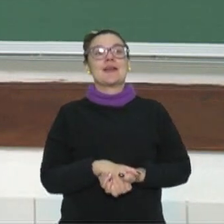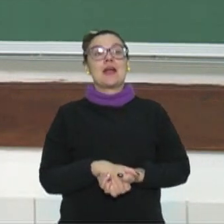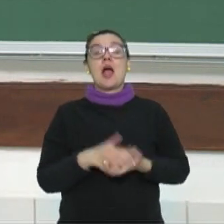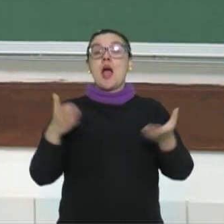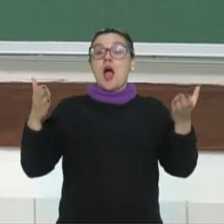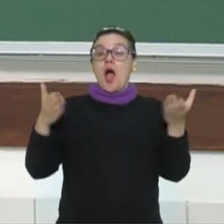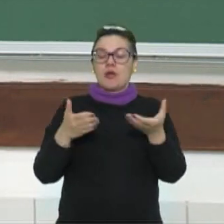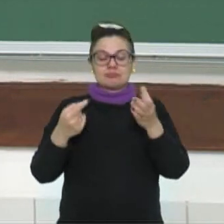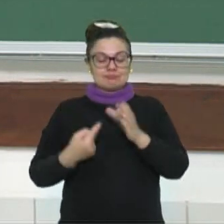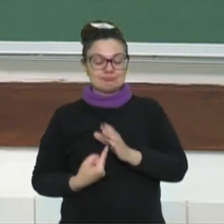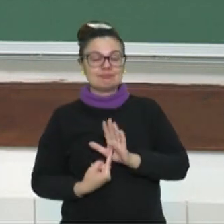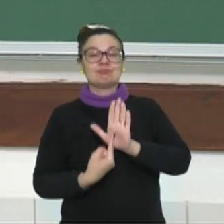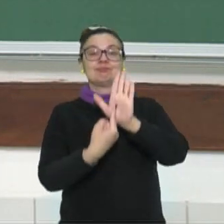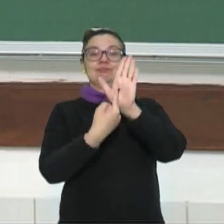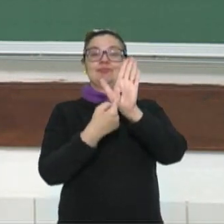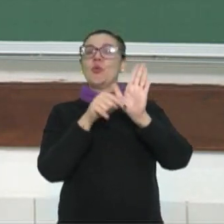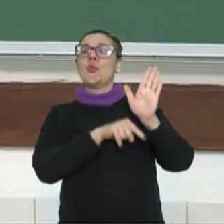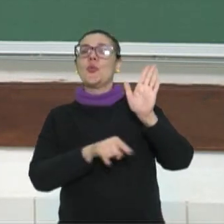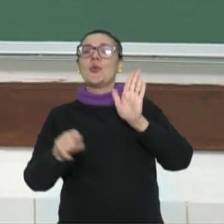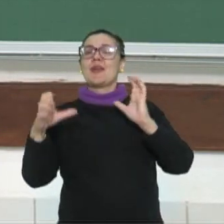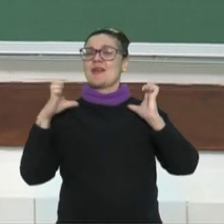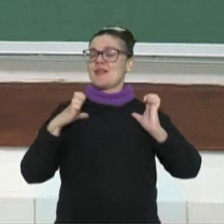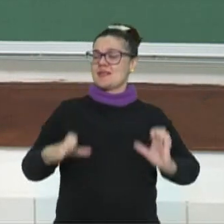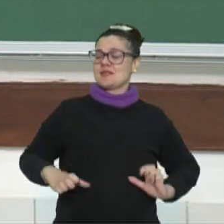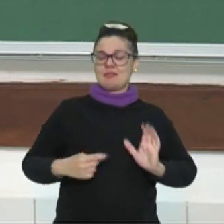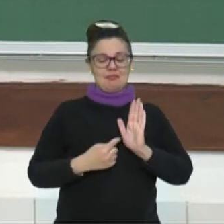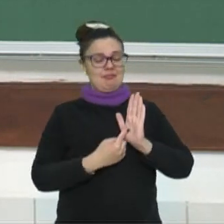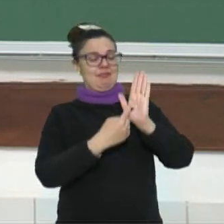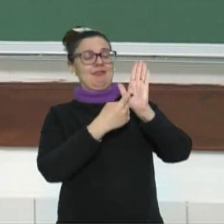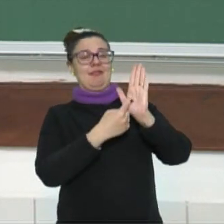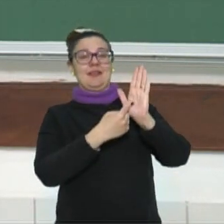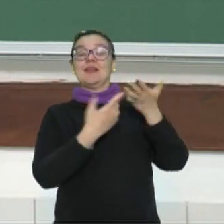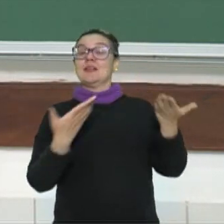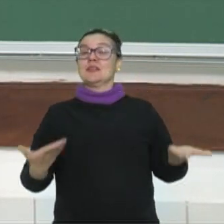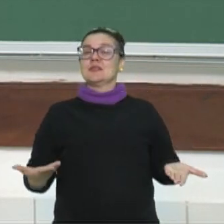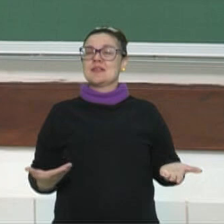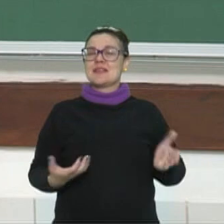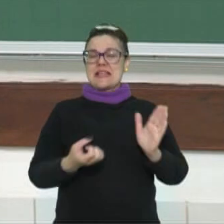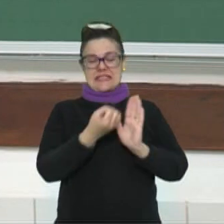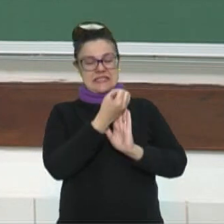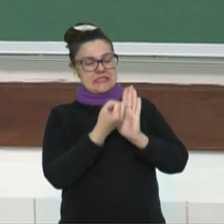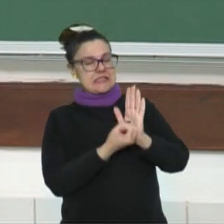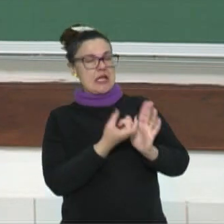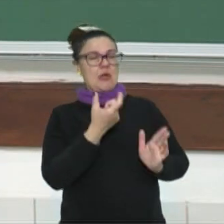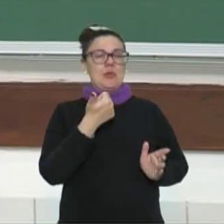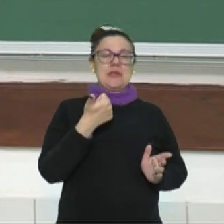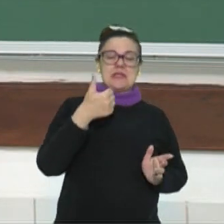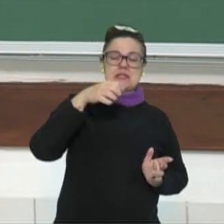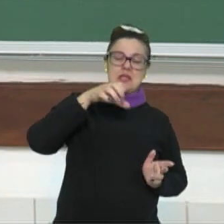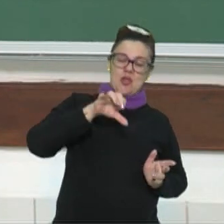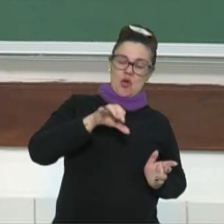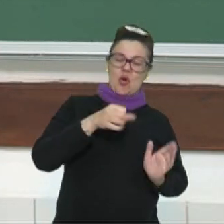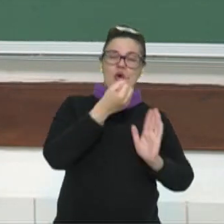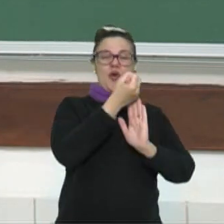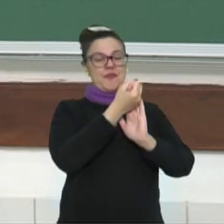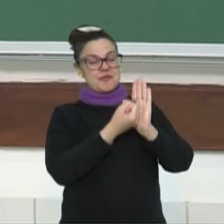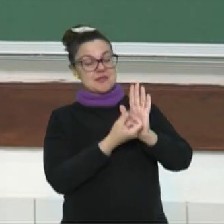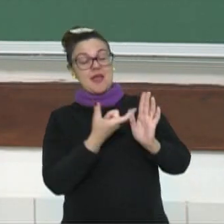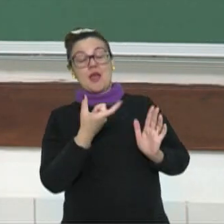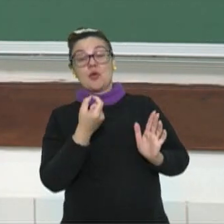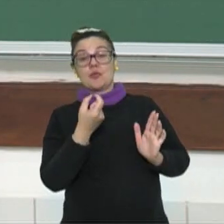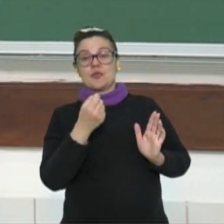ética existencialista, ou seja, no século XX começa a se pensar, no século XIX, propriamente dito, começa a se pensar